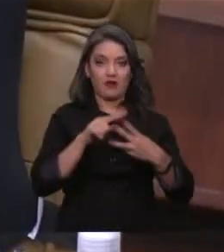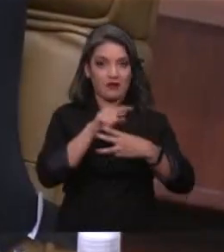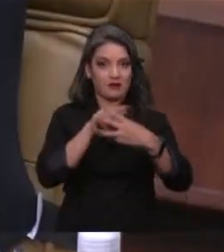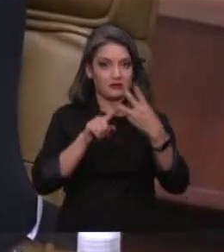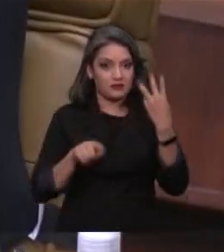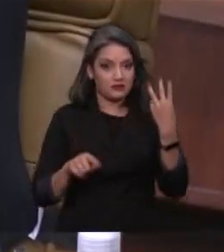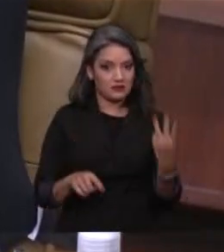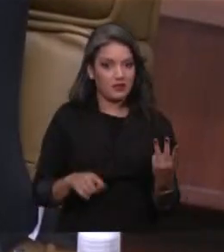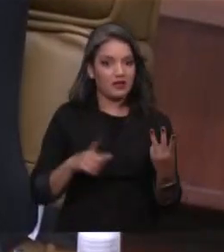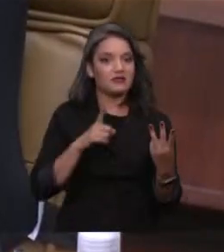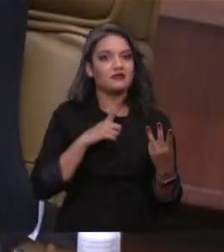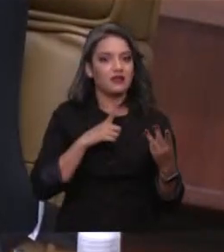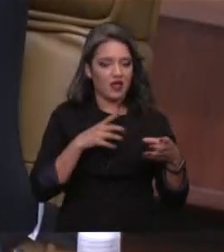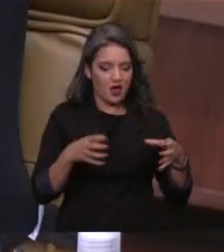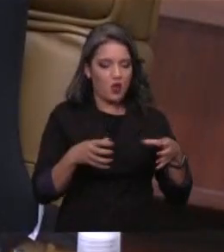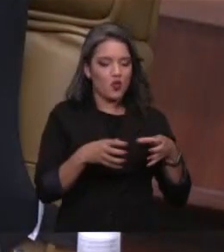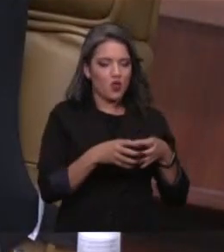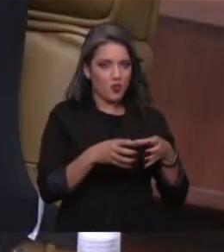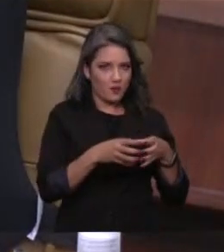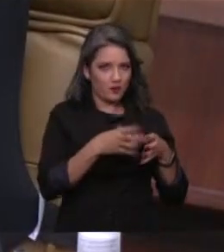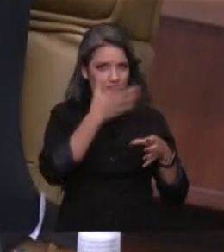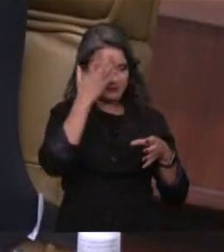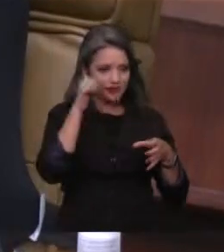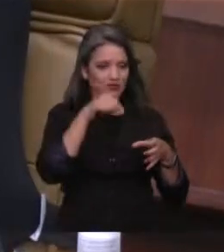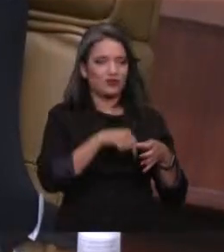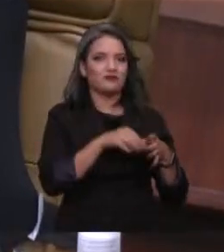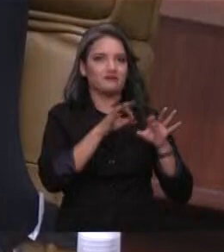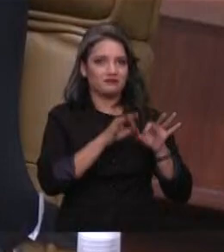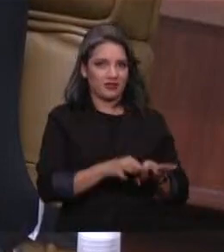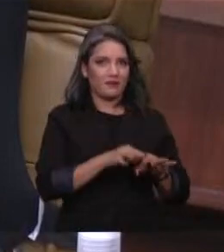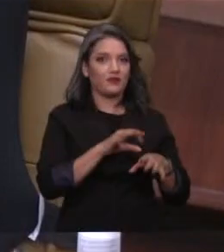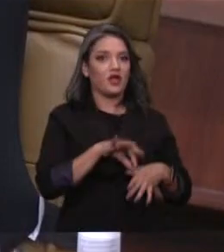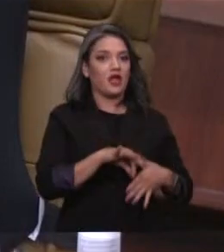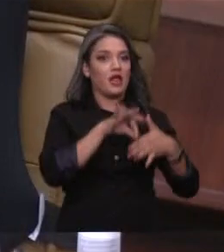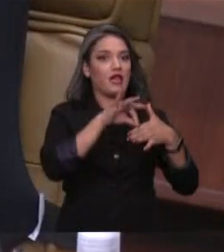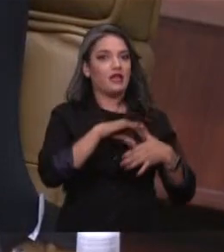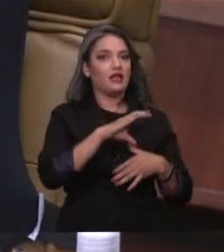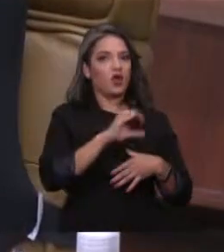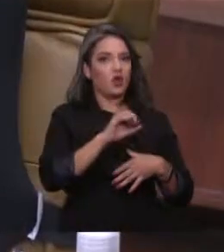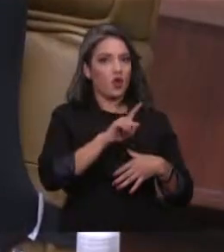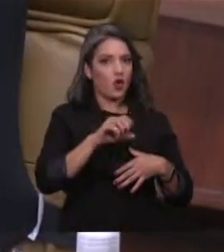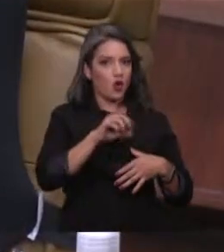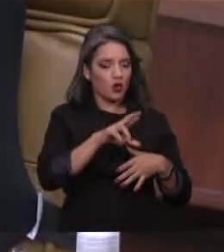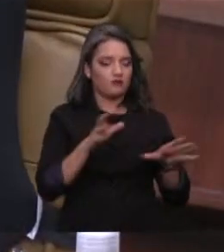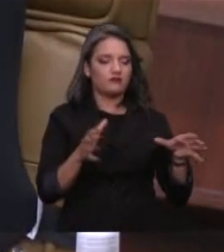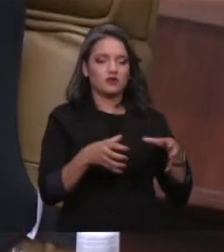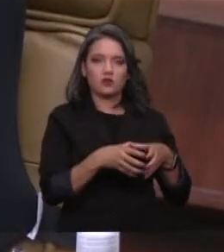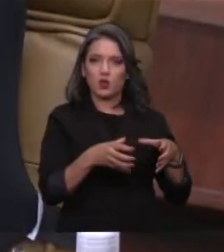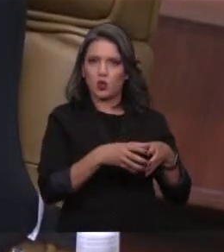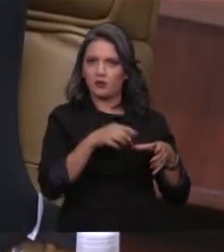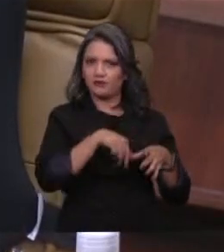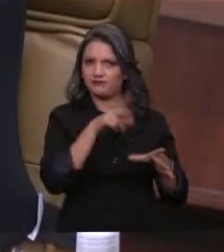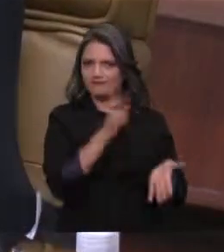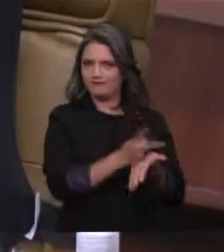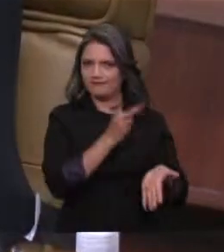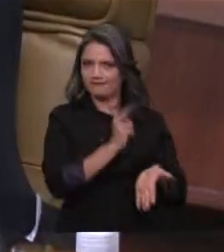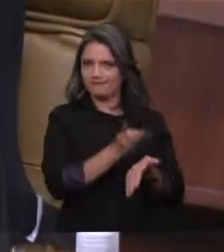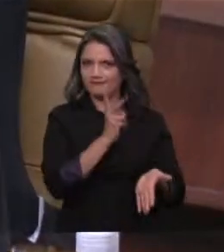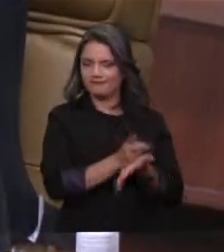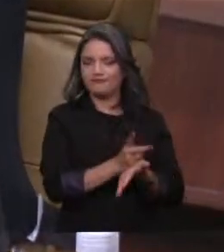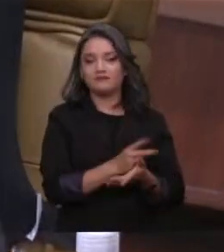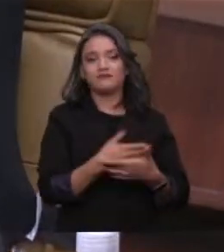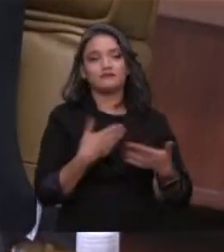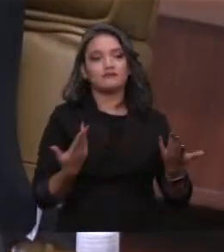sim, um núcleo de pessoas, liderado por Fernando Collor. Por isso, o